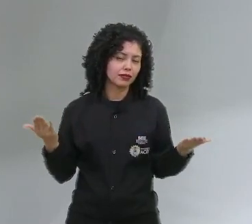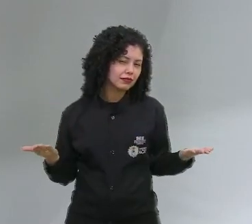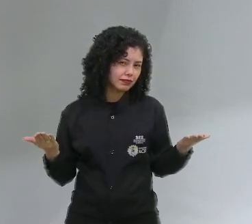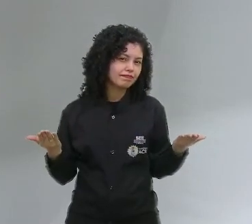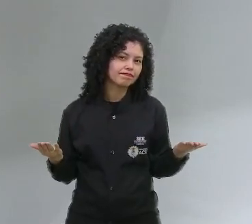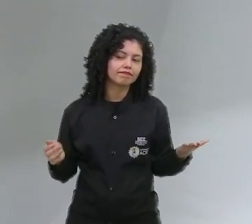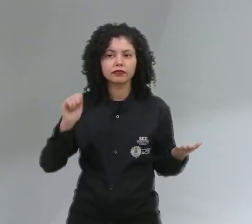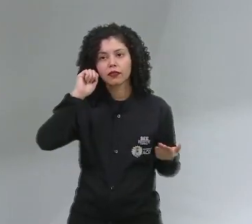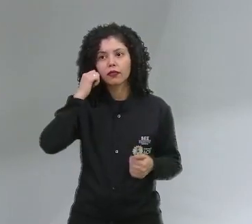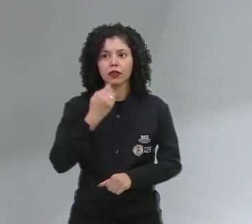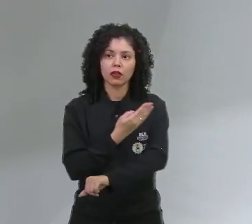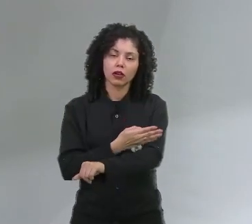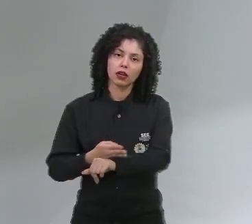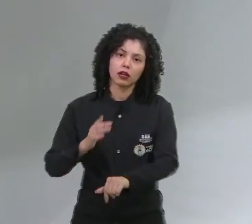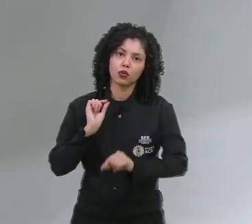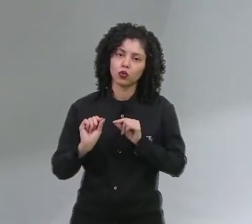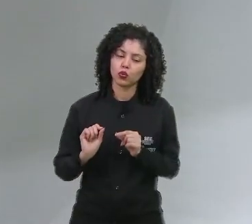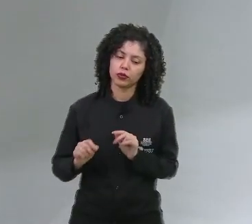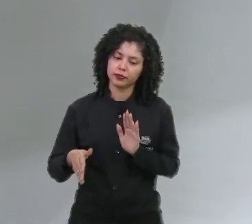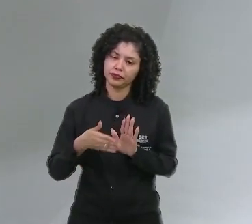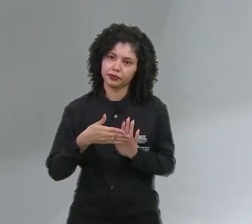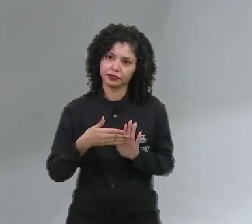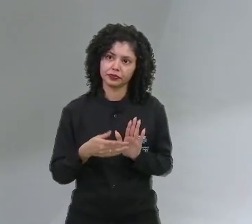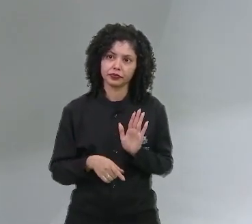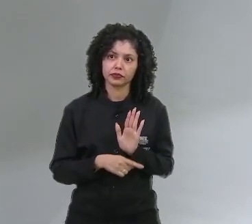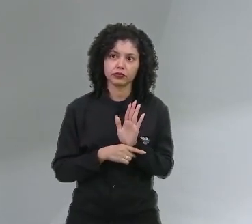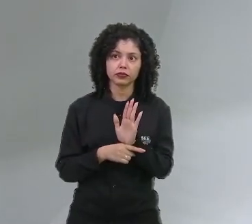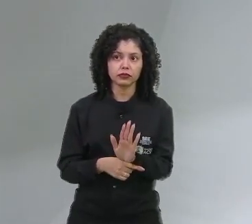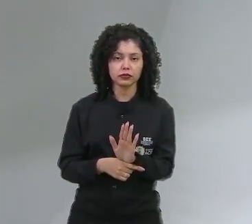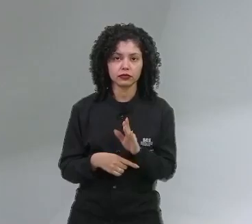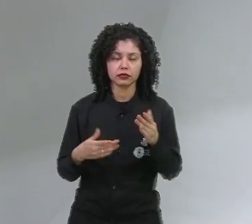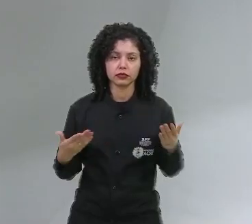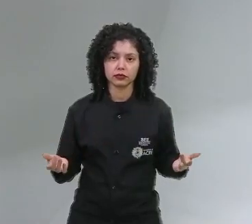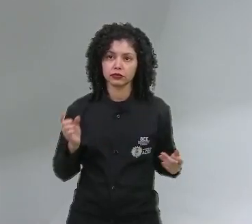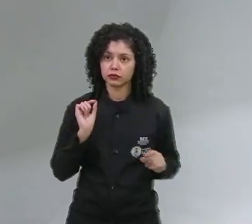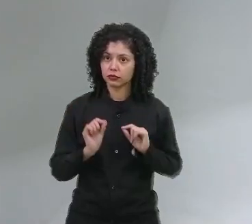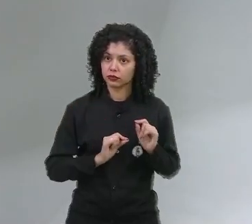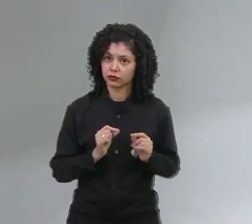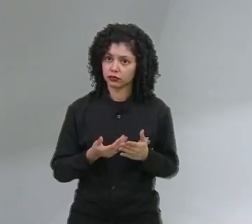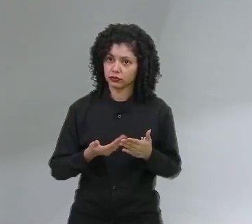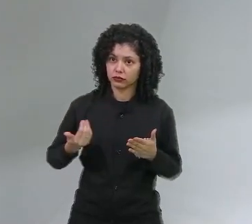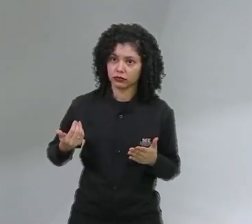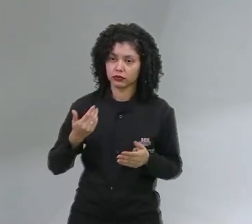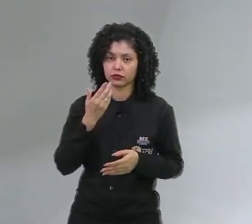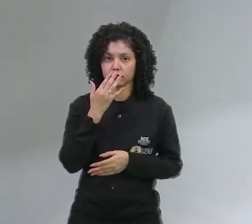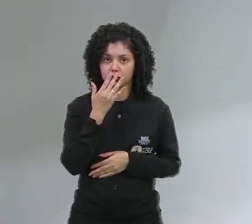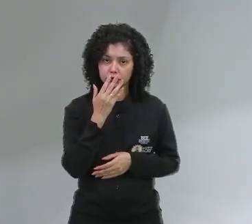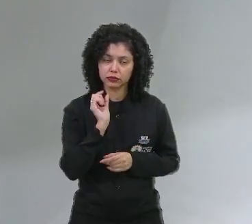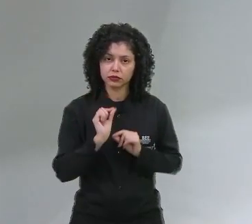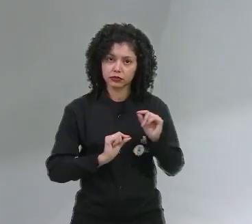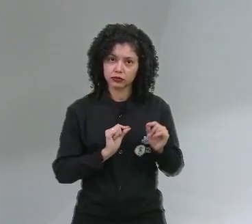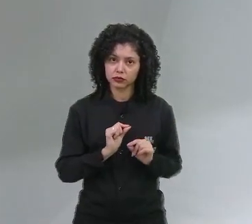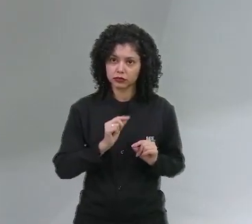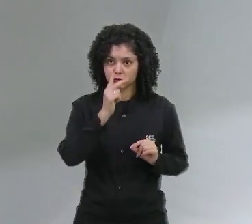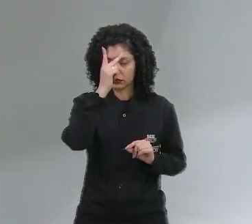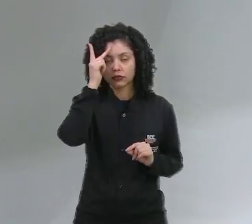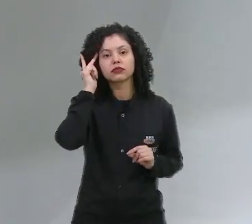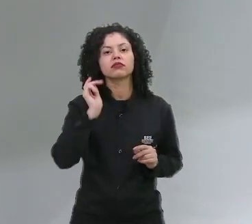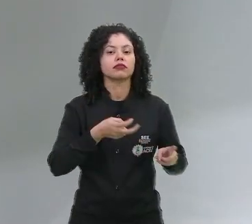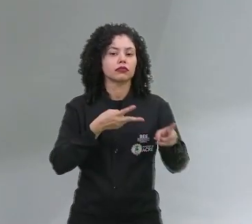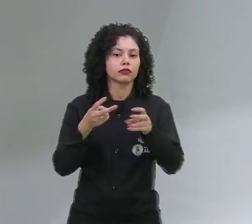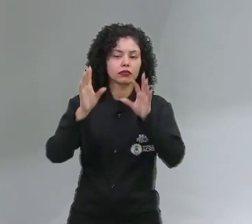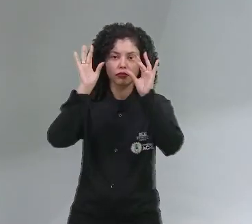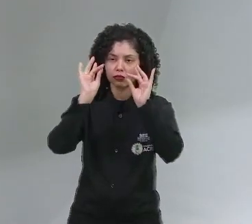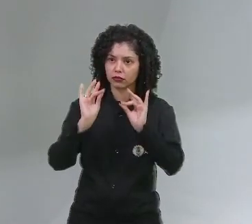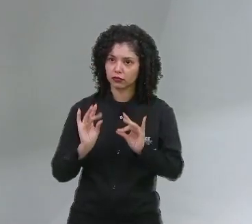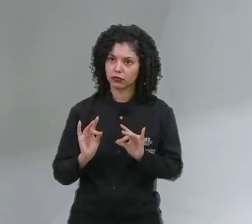Então, o preto e branco, ele propõe, talvez, que, tirando a cor, a pessoa, o espectador, quando